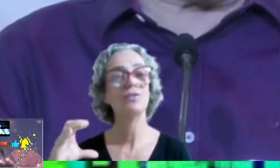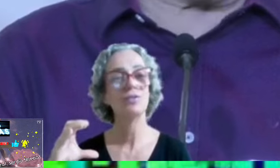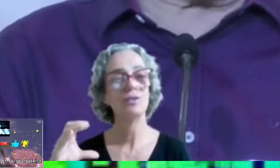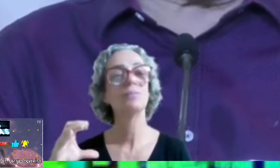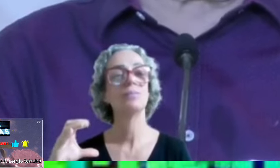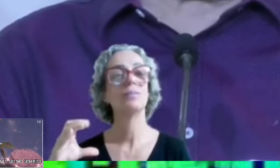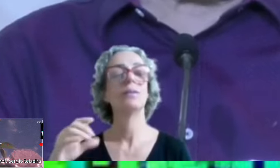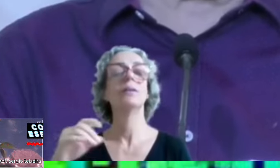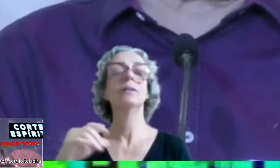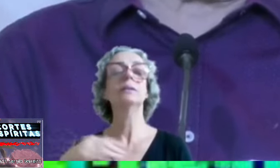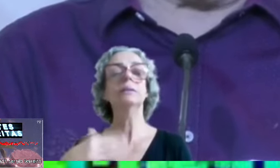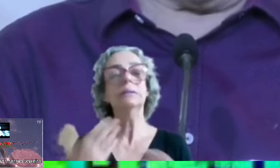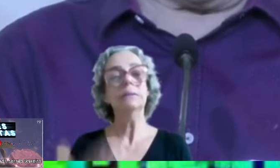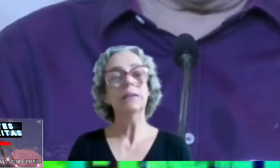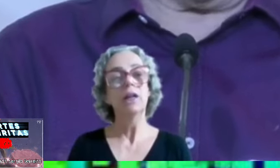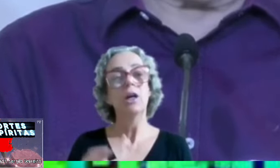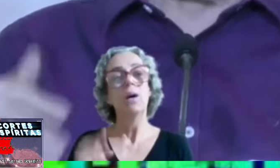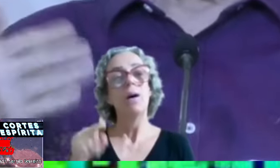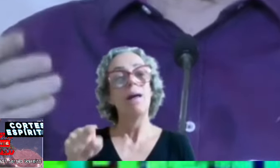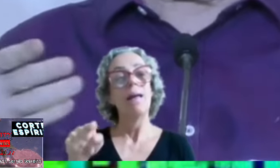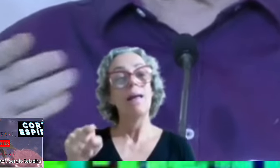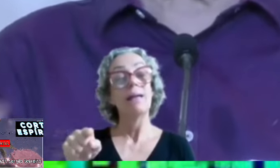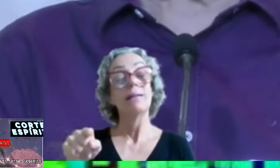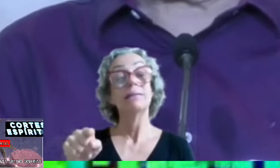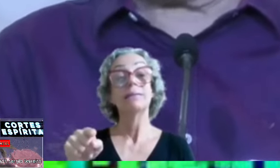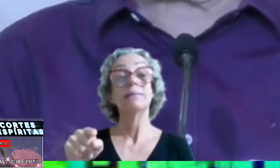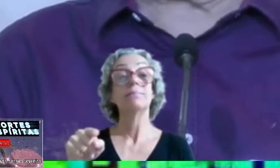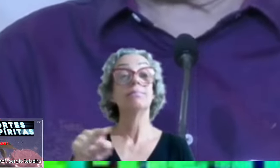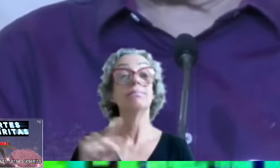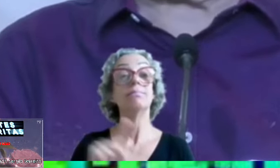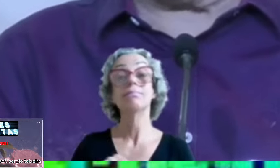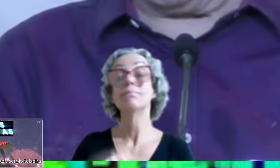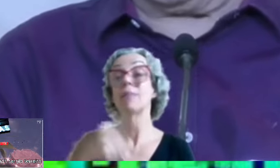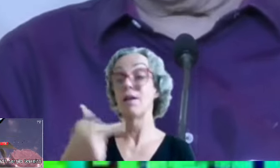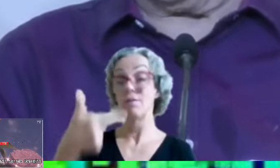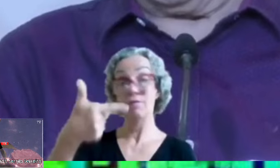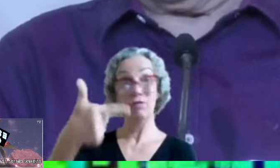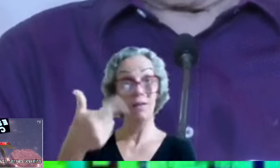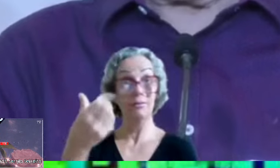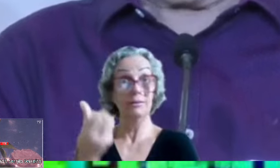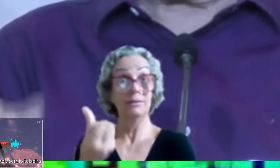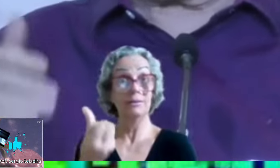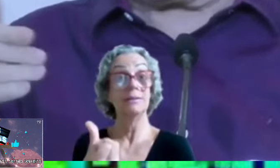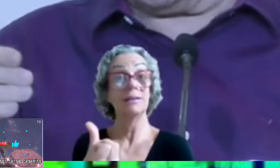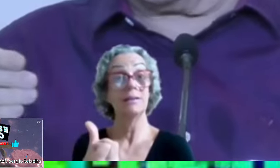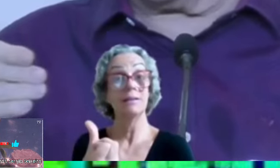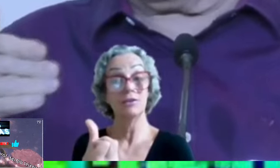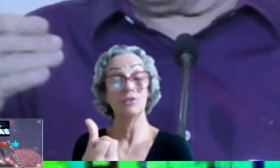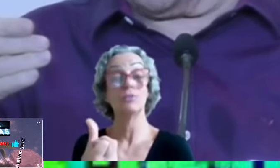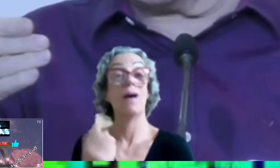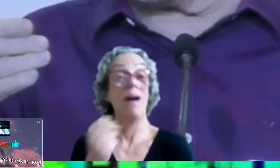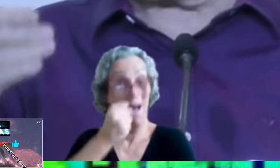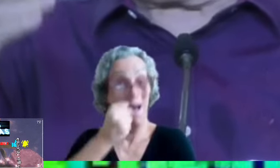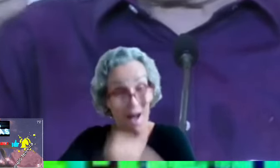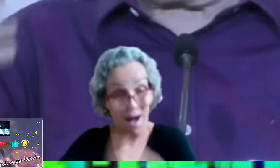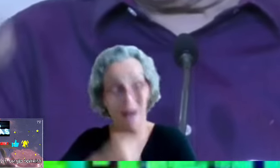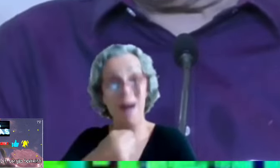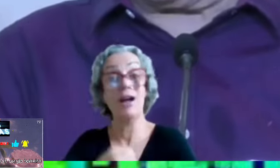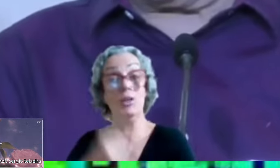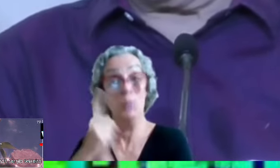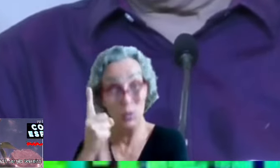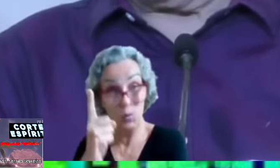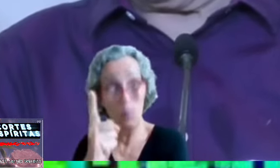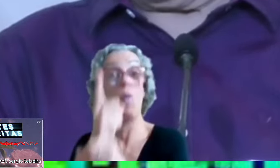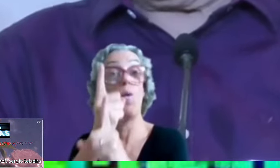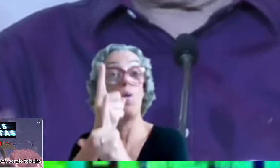E esta foi a 26ª, portanto, o 26º ano. No auditório